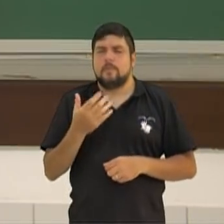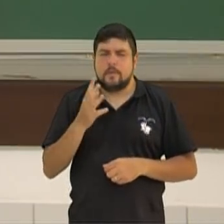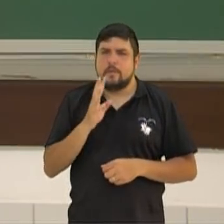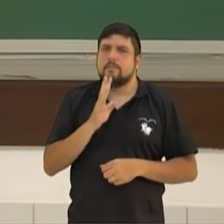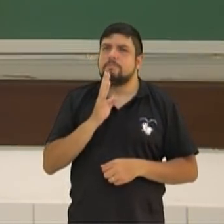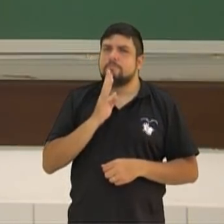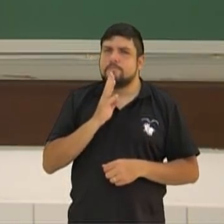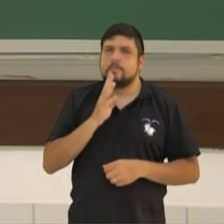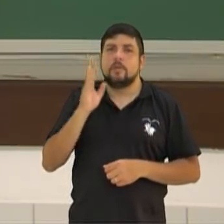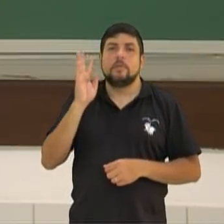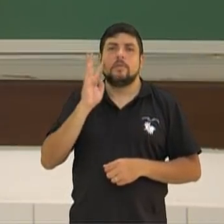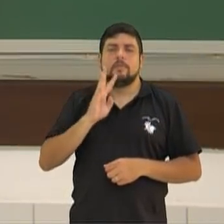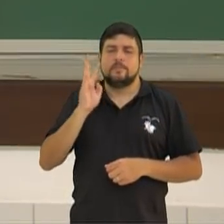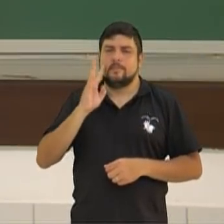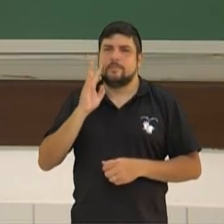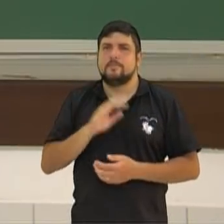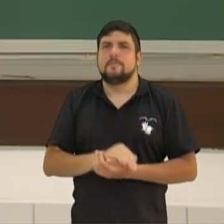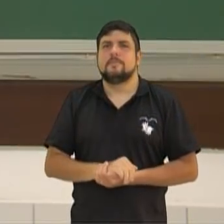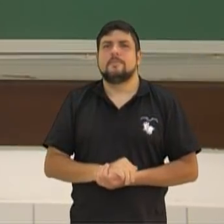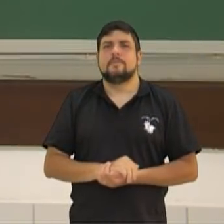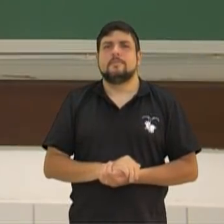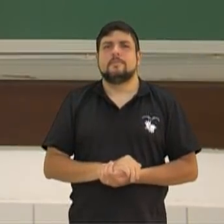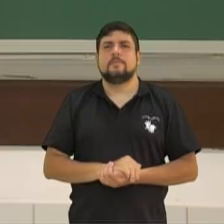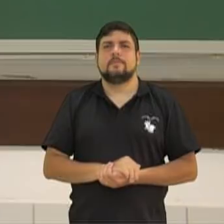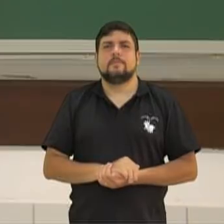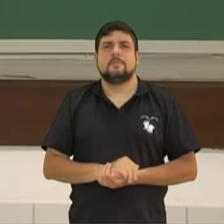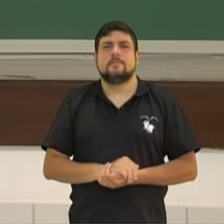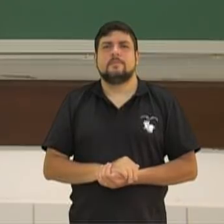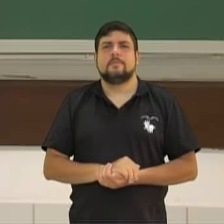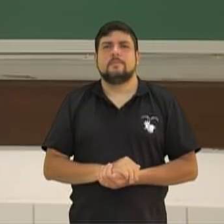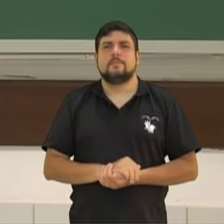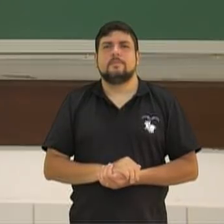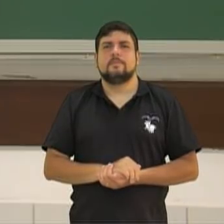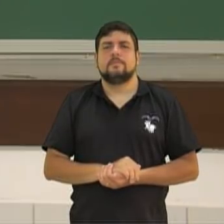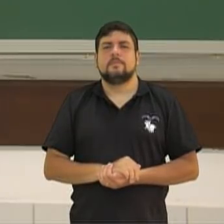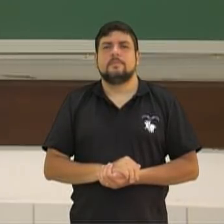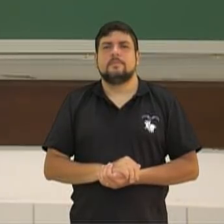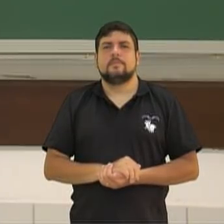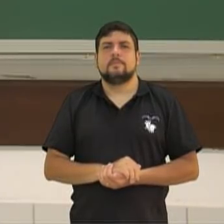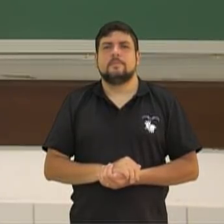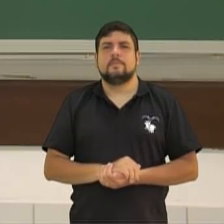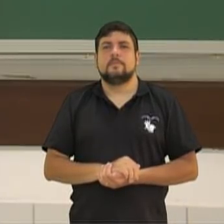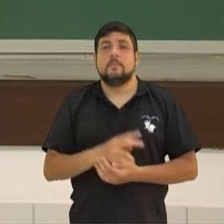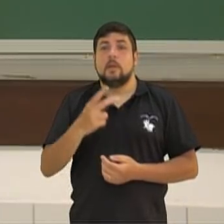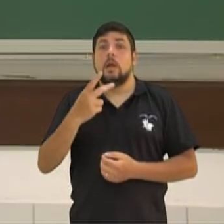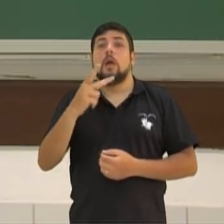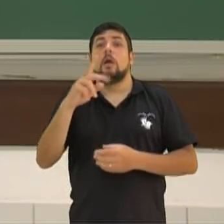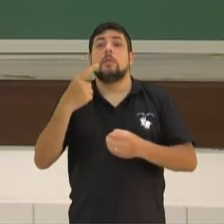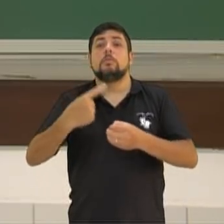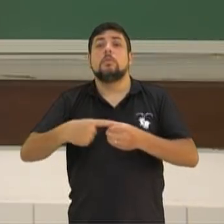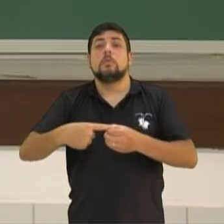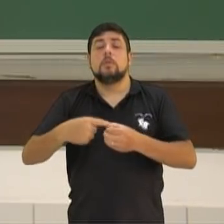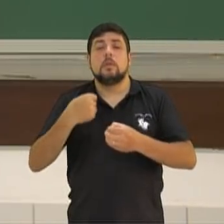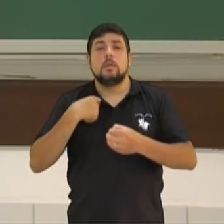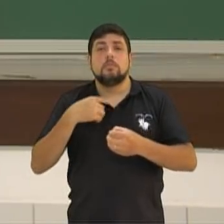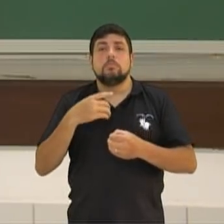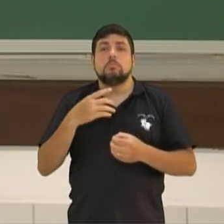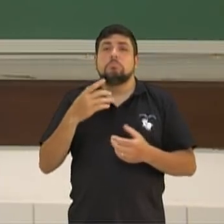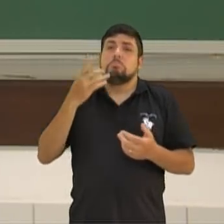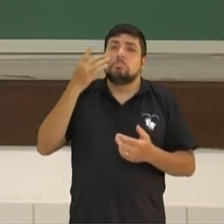um passeio muito legal, tá bom? Então, na sua cidade, você pode ter